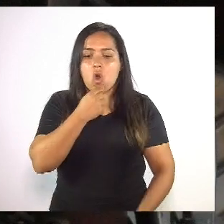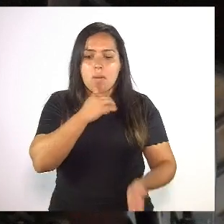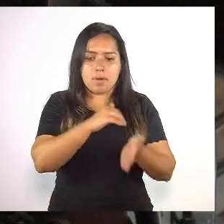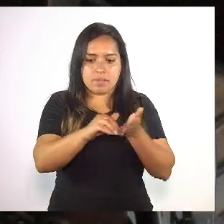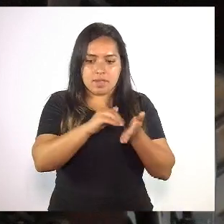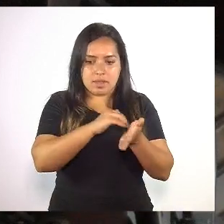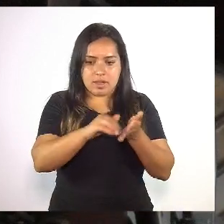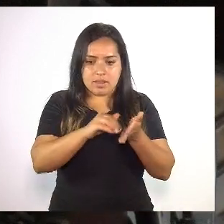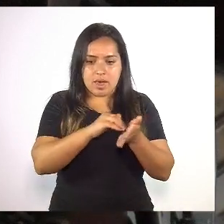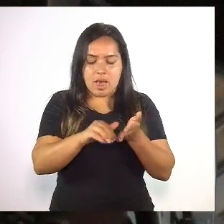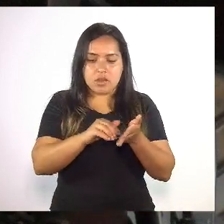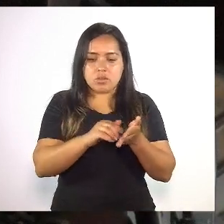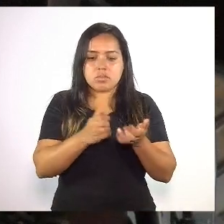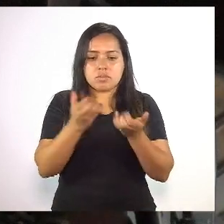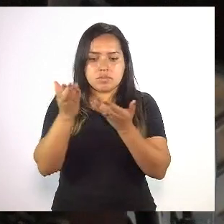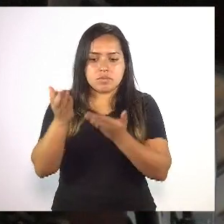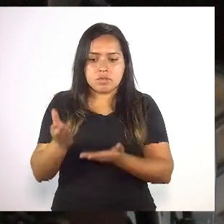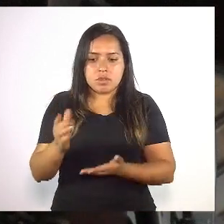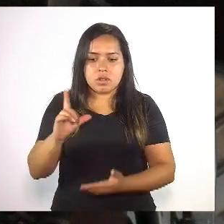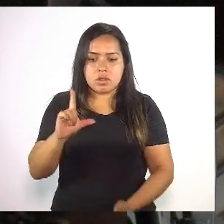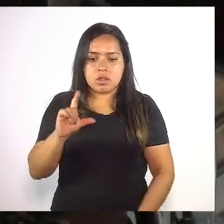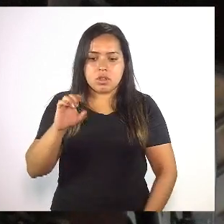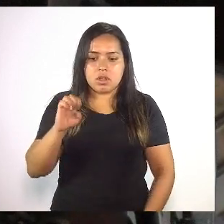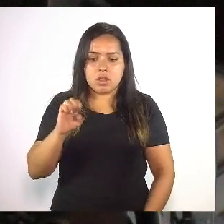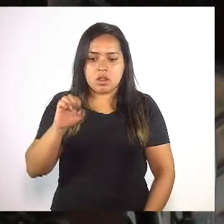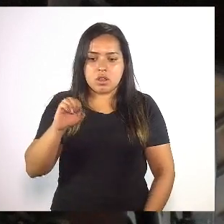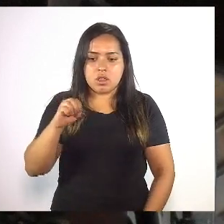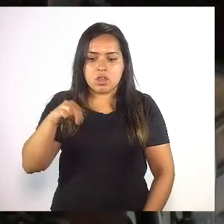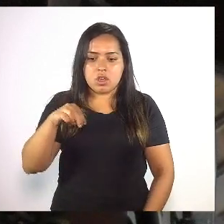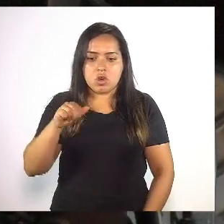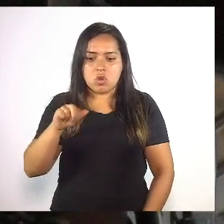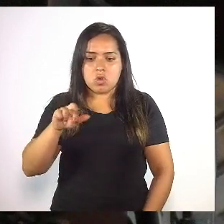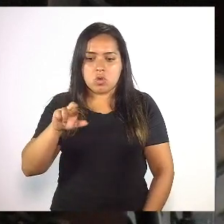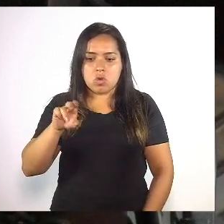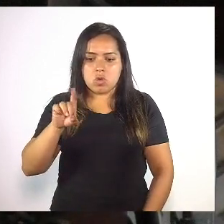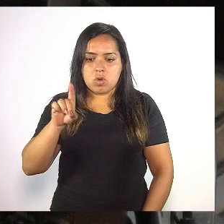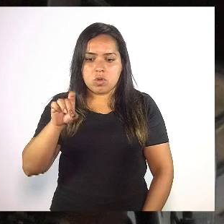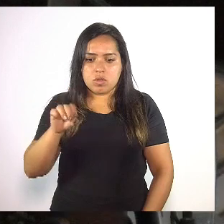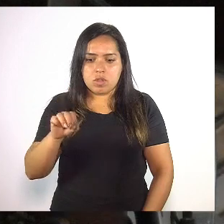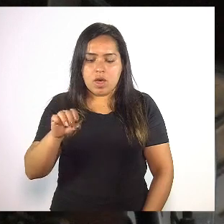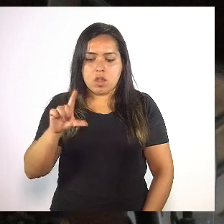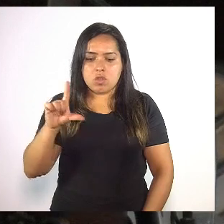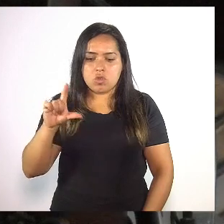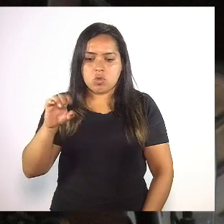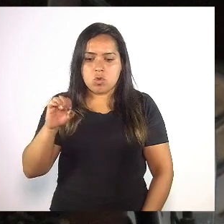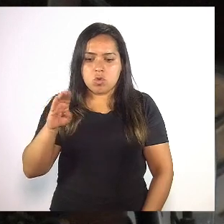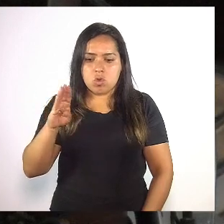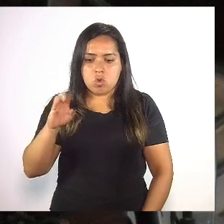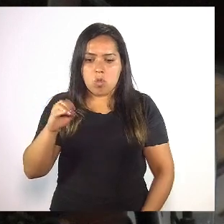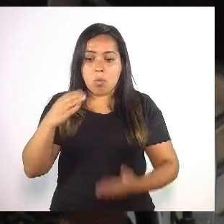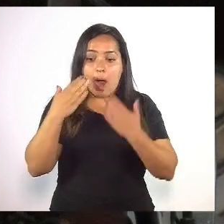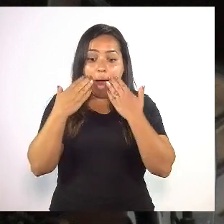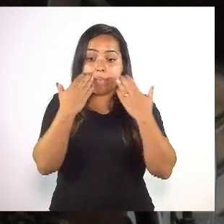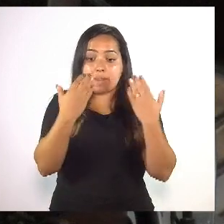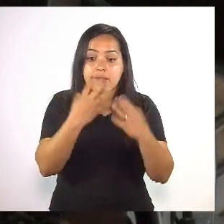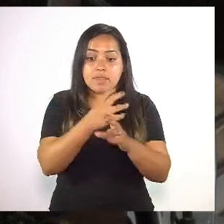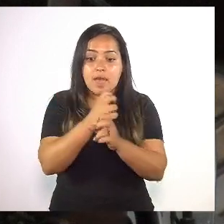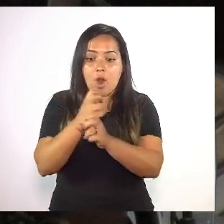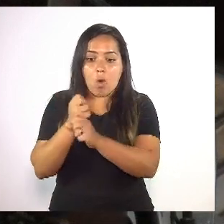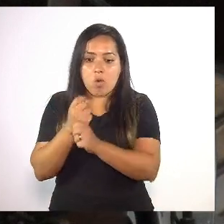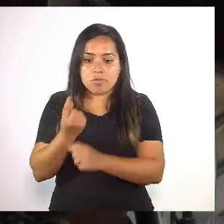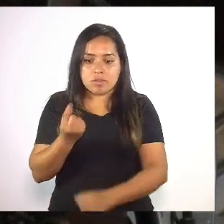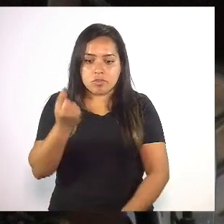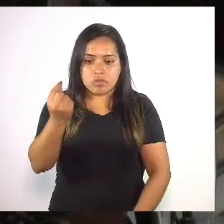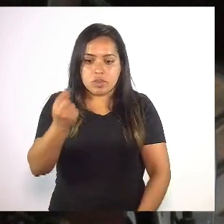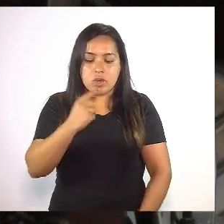Leonardo Lobo para que possa fazer a apresentação das contas da gestão do Poder Executivo do Estado do Rio de Janeiro referente ao exercício